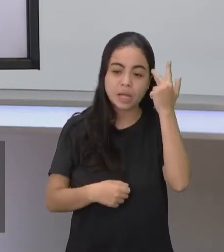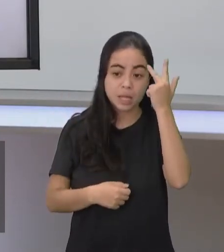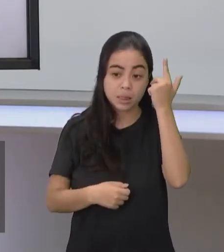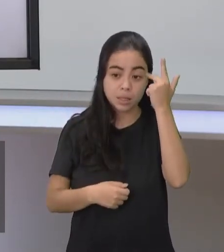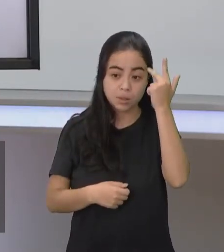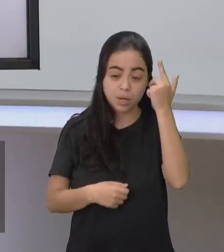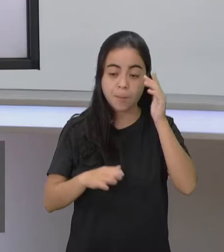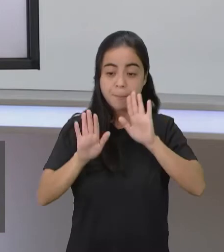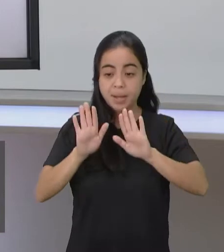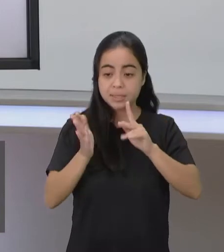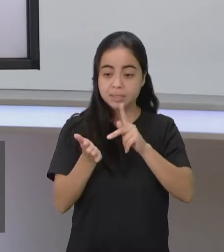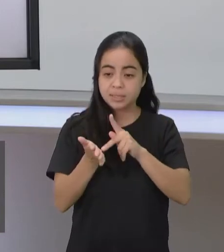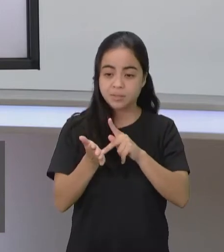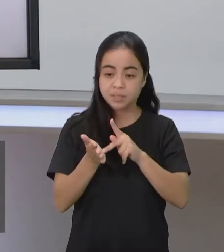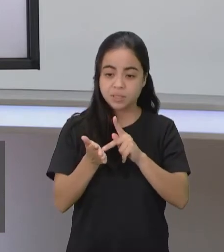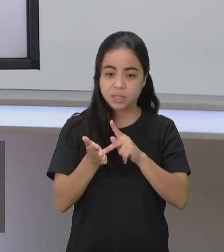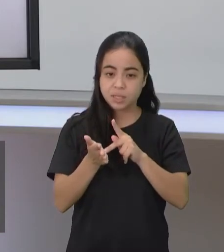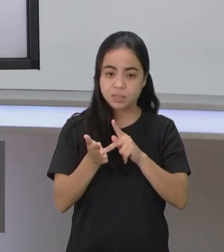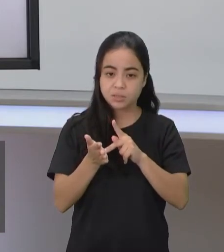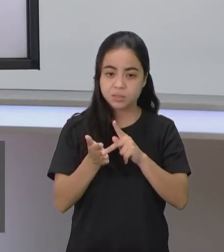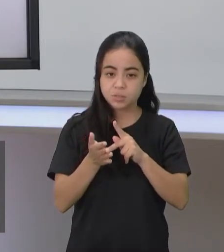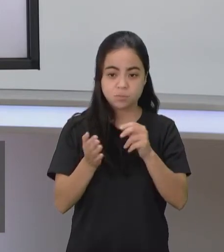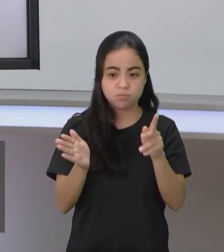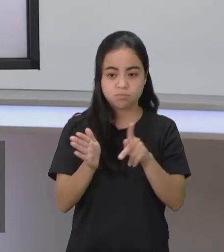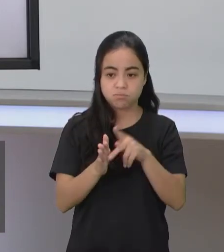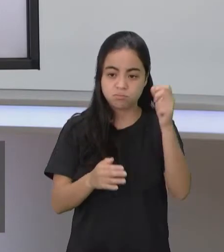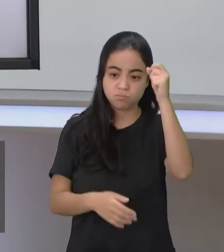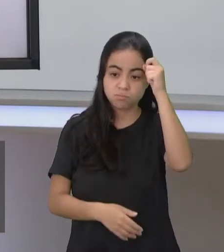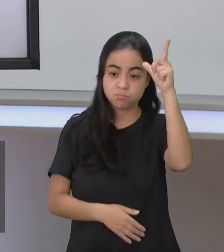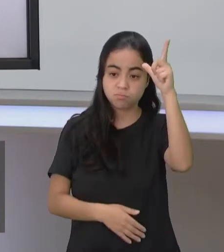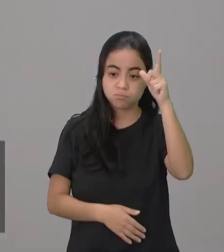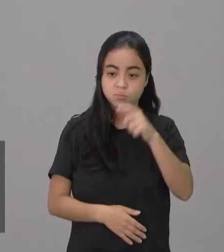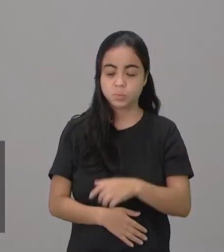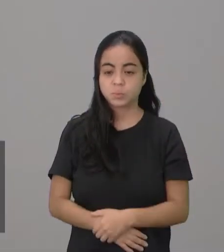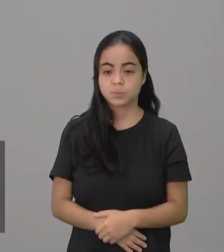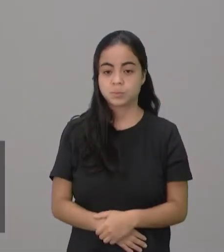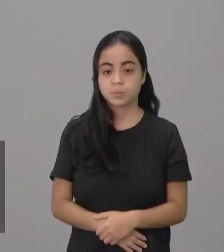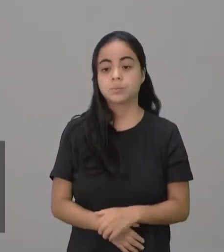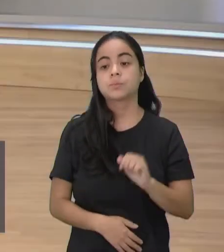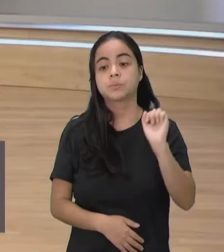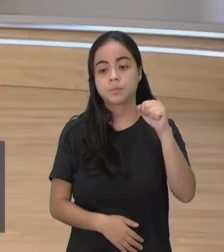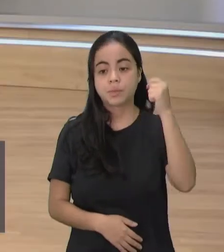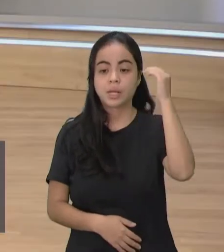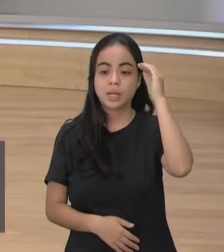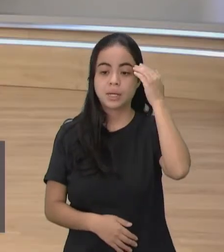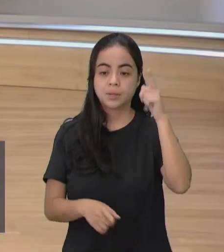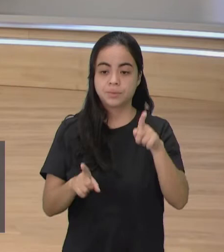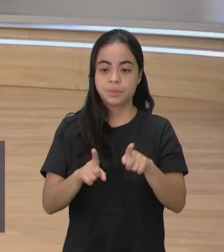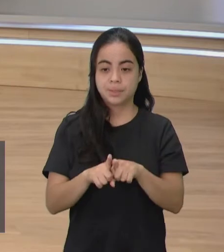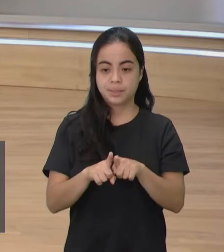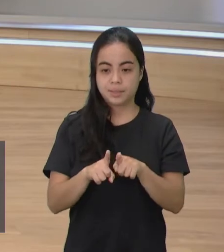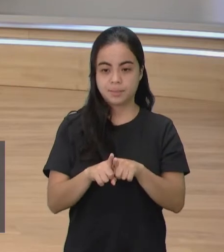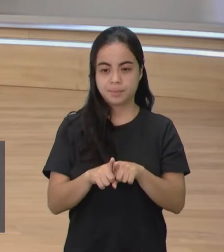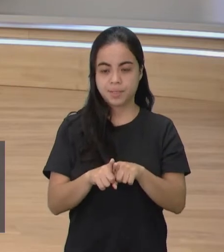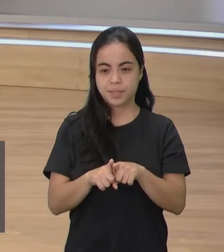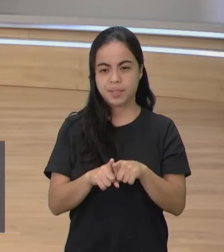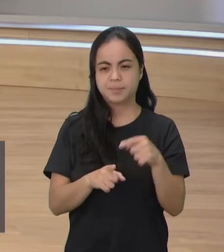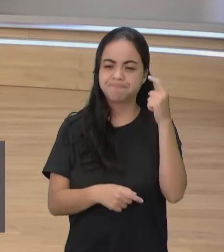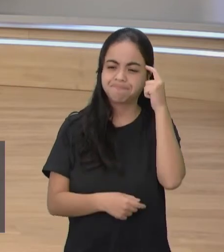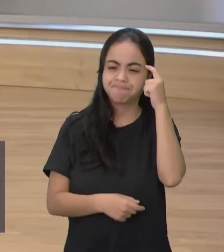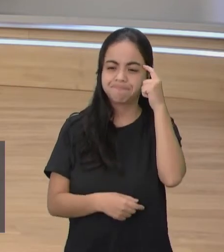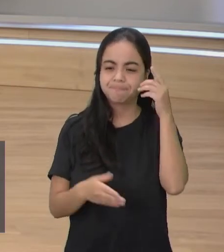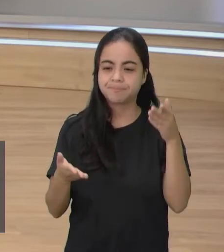naturais, na verdade, nada mais é do que a nossa própria cultura. Eu entendo também, uma outra coisa que está me ocorrendo